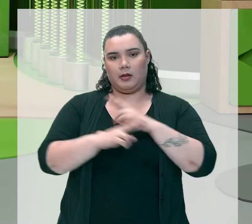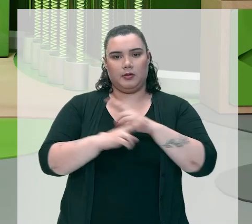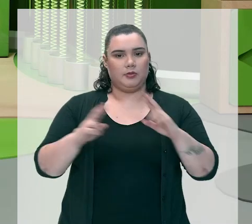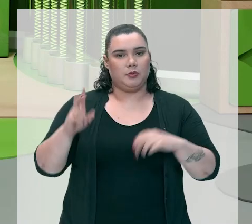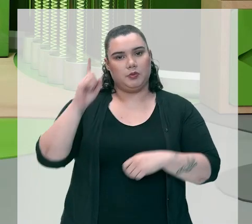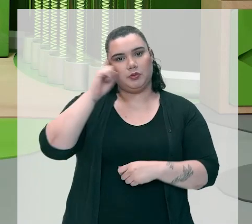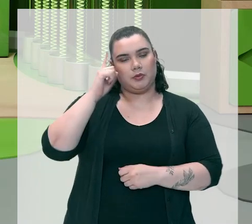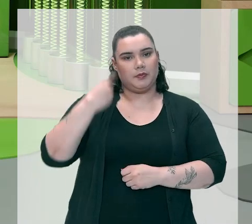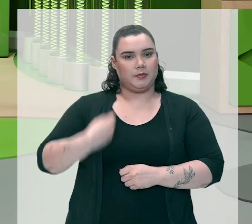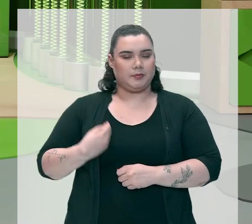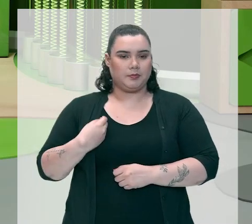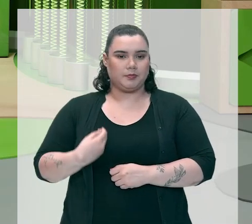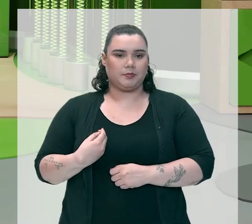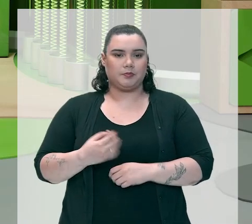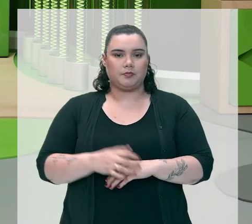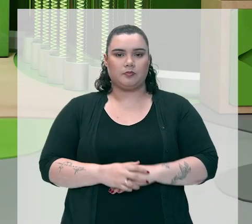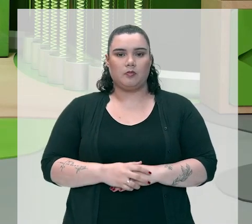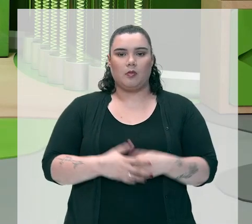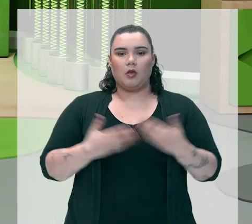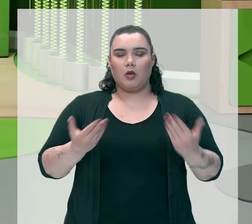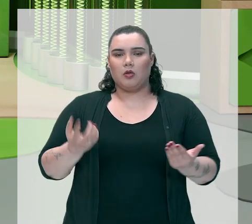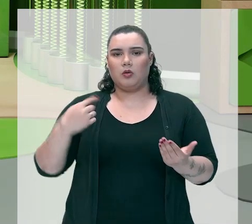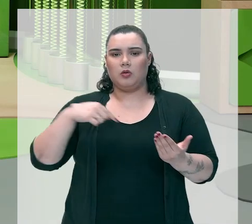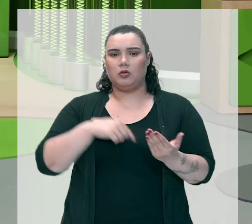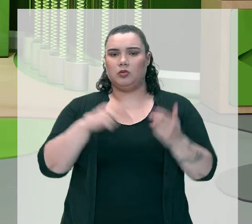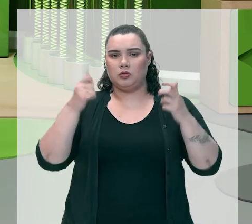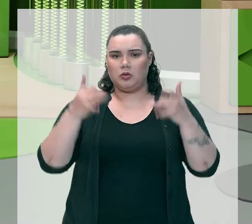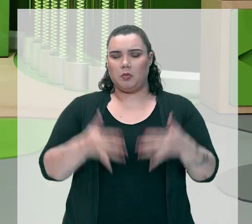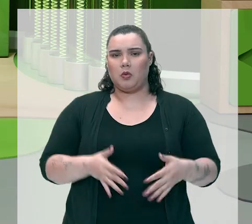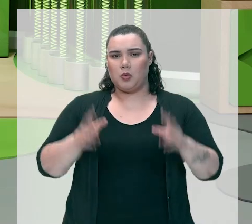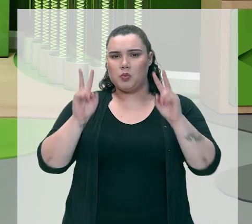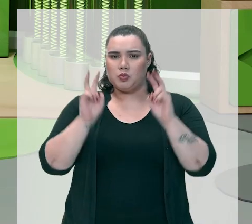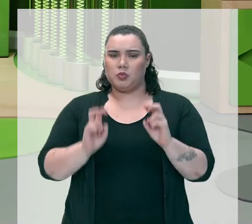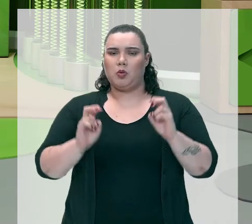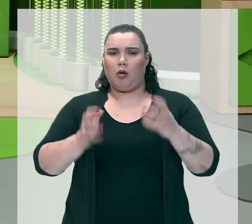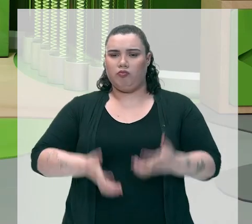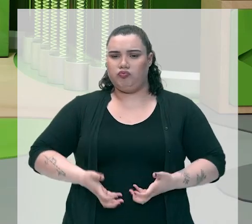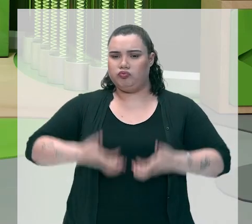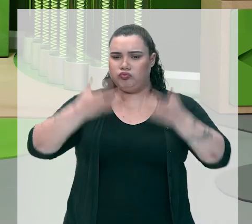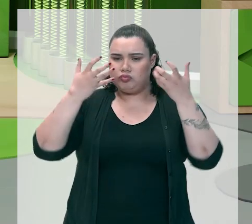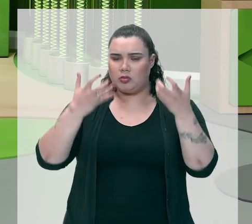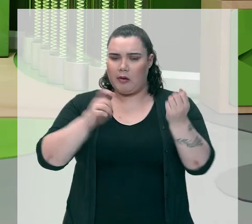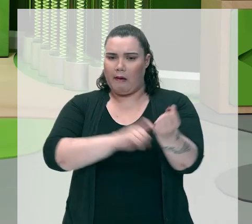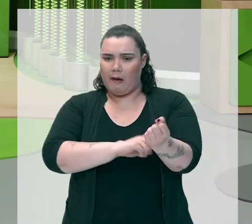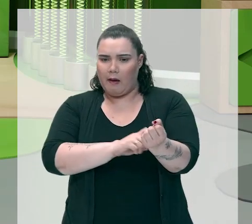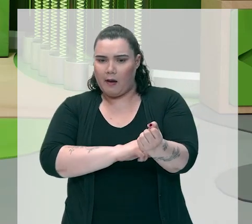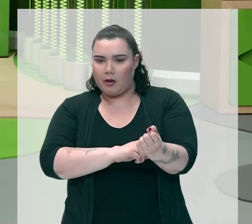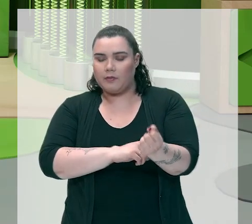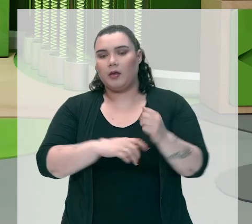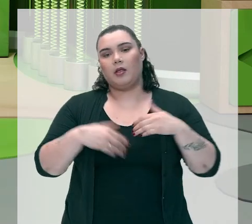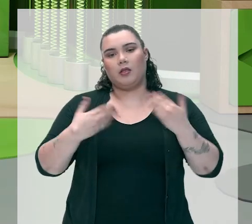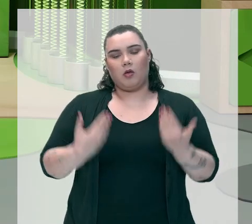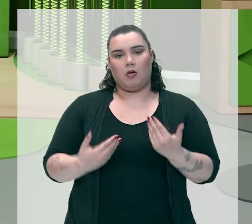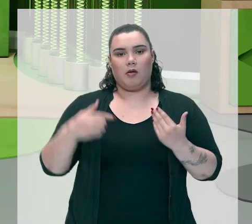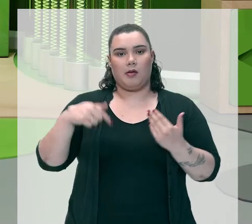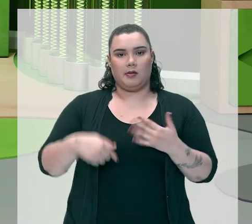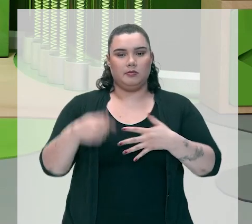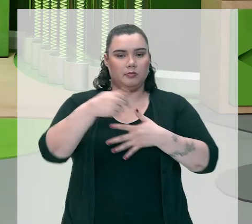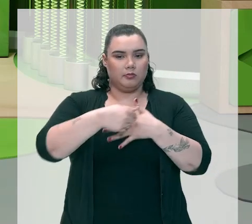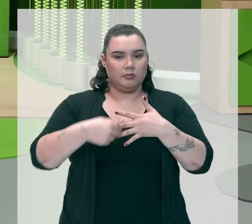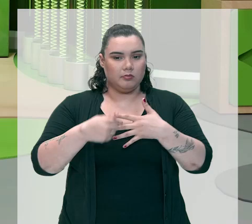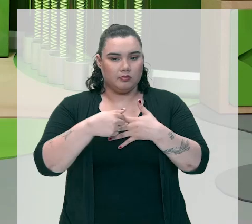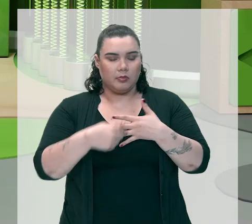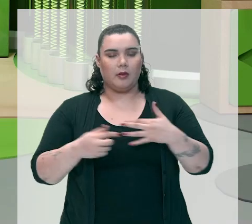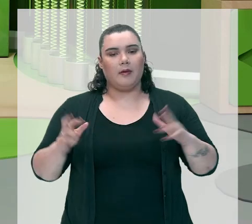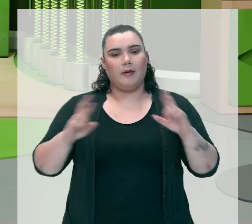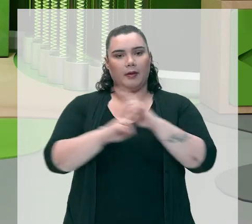relacionadas no dia a dia. E você viu que a gente comentou, né, sobre o estresse. Então também aí o nosso sistema endócrino ele vai